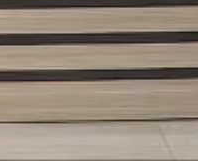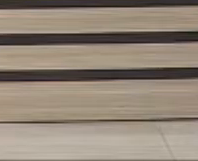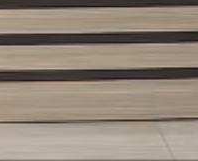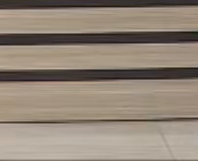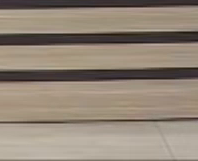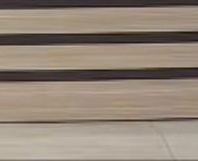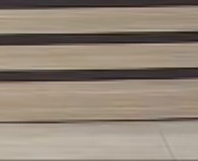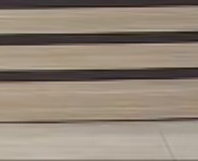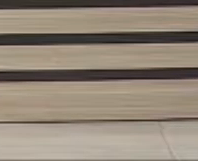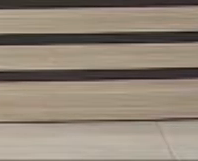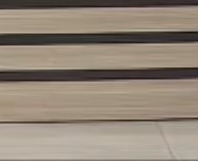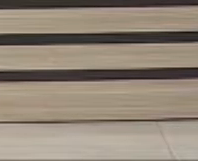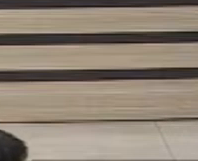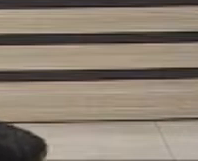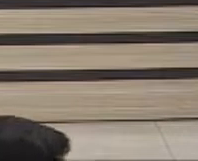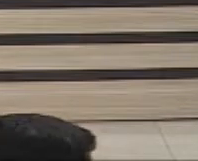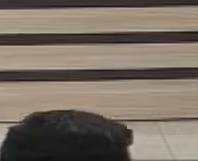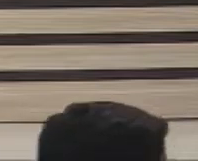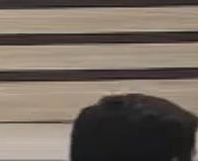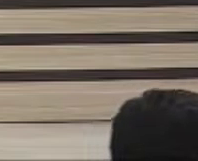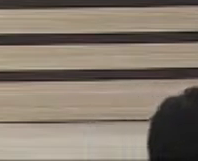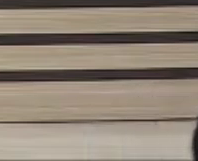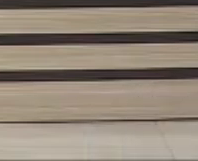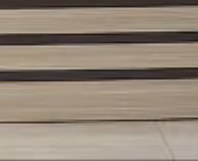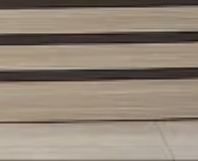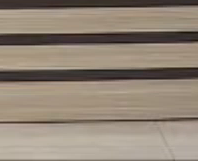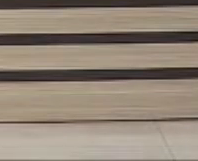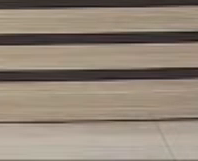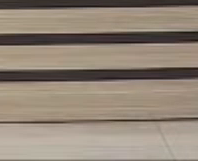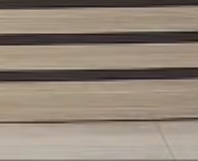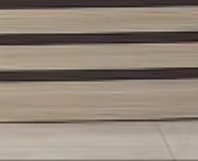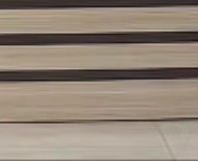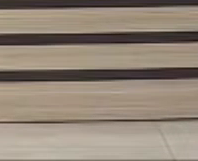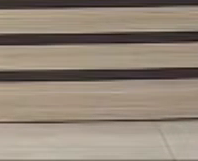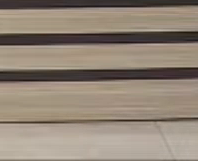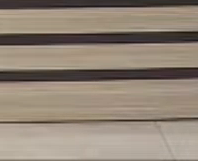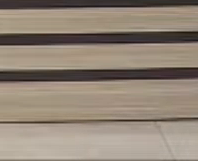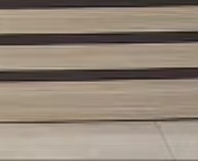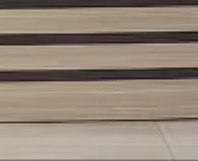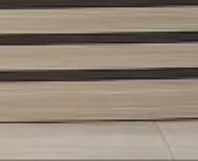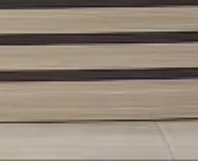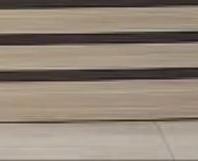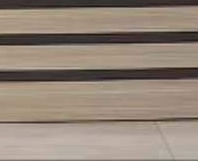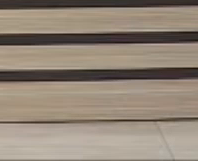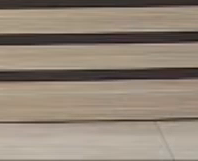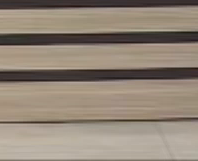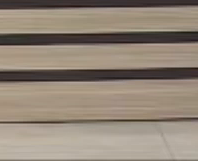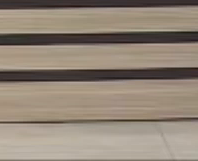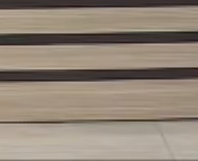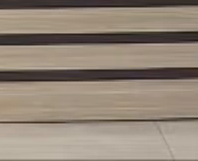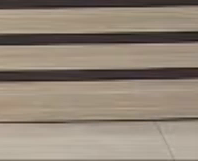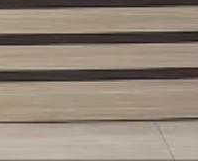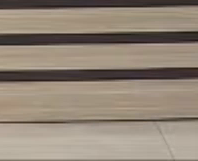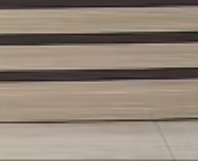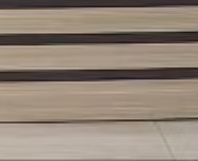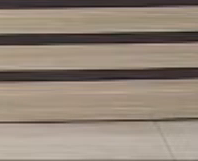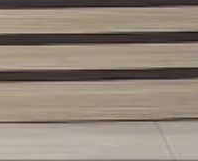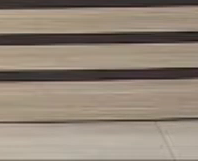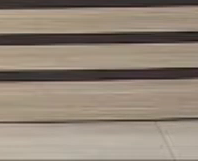por apresentação de emendas. O item